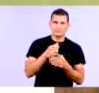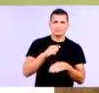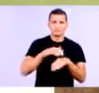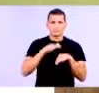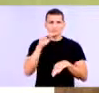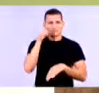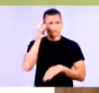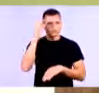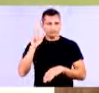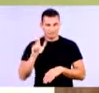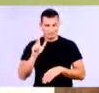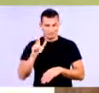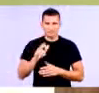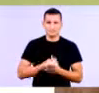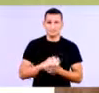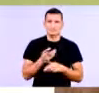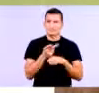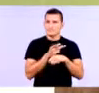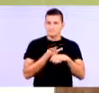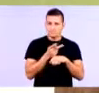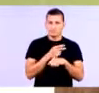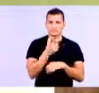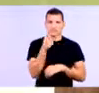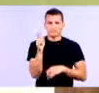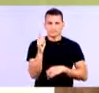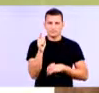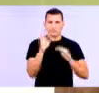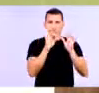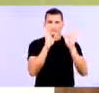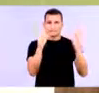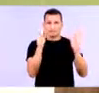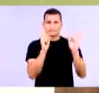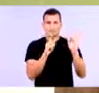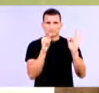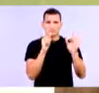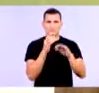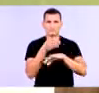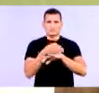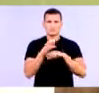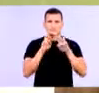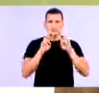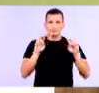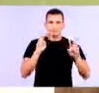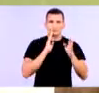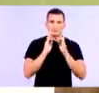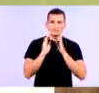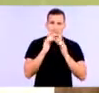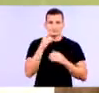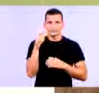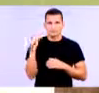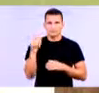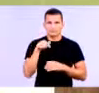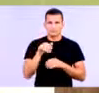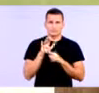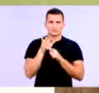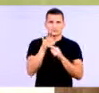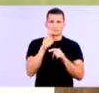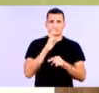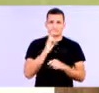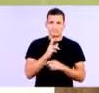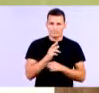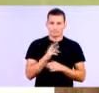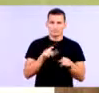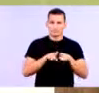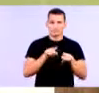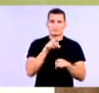outros. Exemplo, procuram outros links para entrar em sites, redes sociais e outros. Isso é o que está apresentado na resposta e o que a